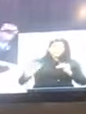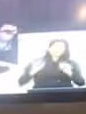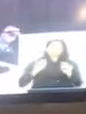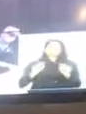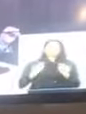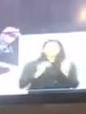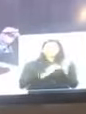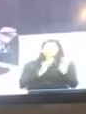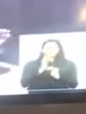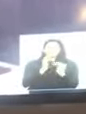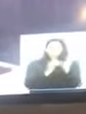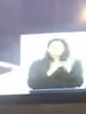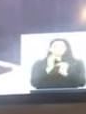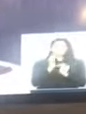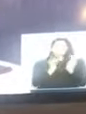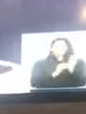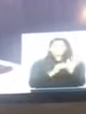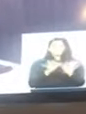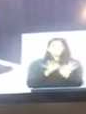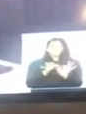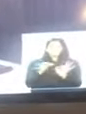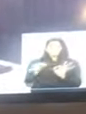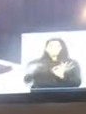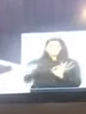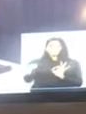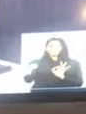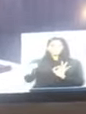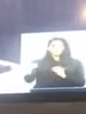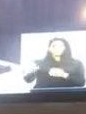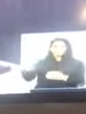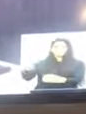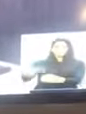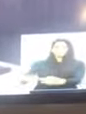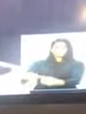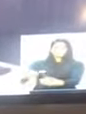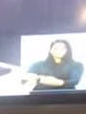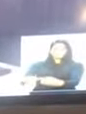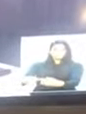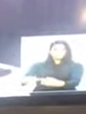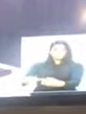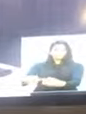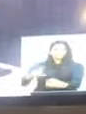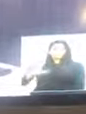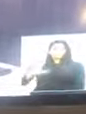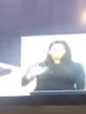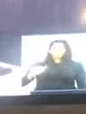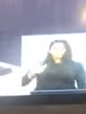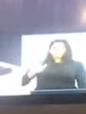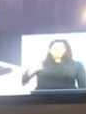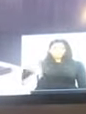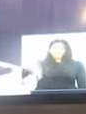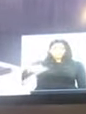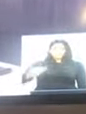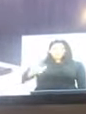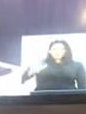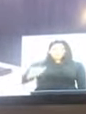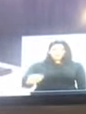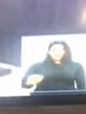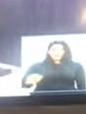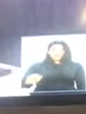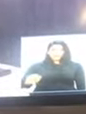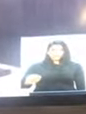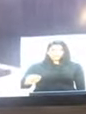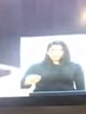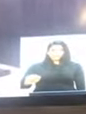do Eusébio ao distrito, à comunidade do Camará, com a obra